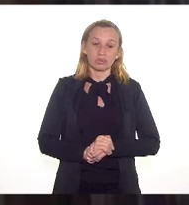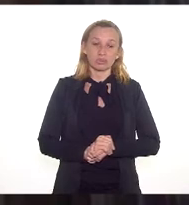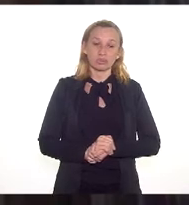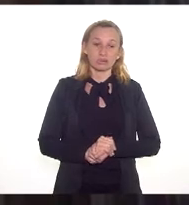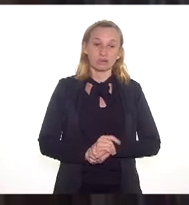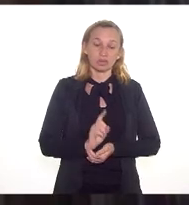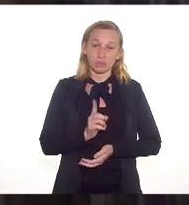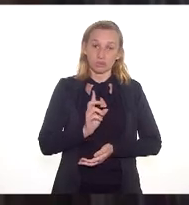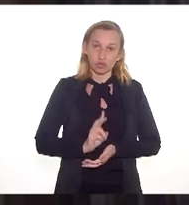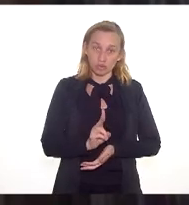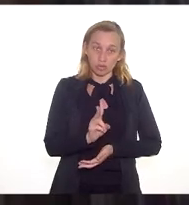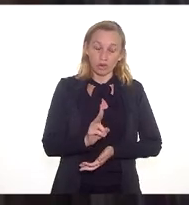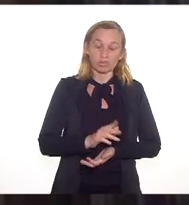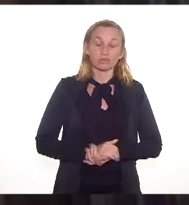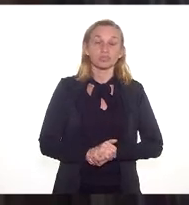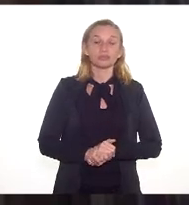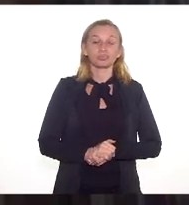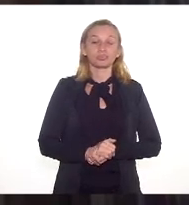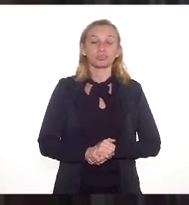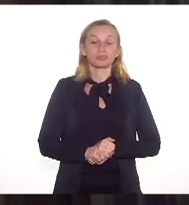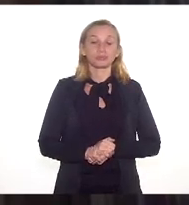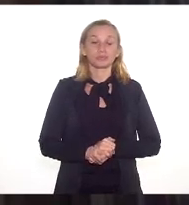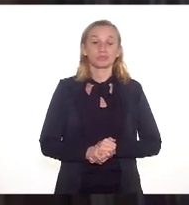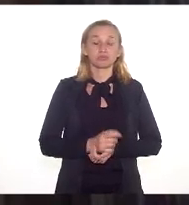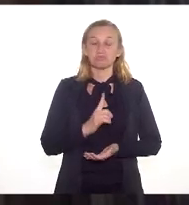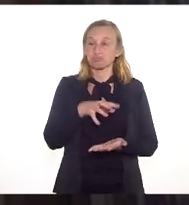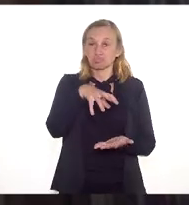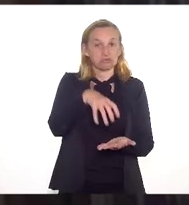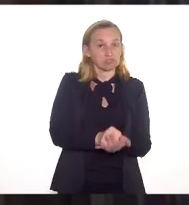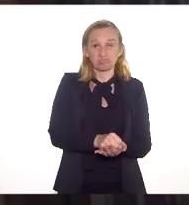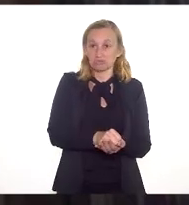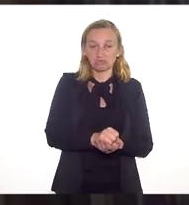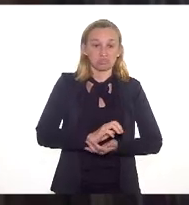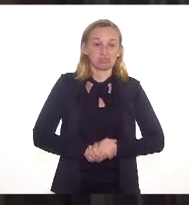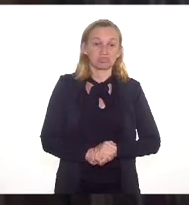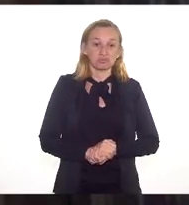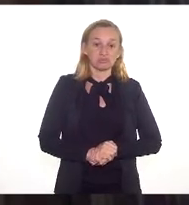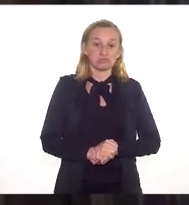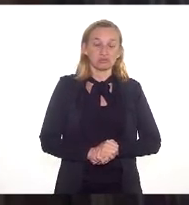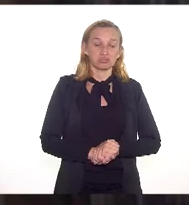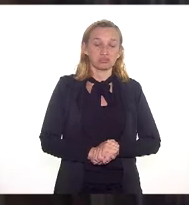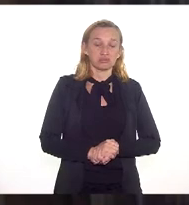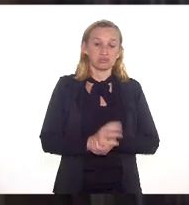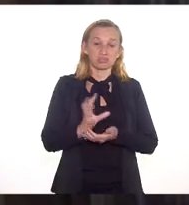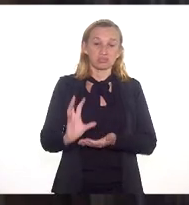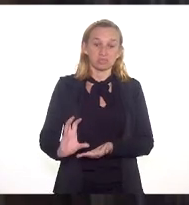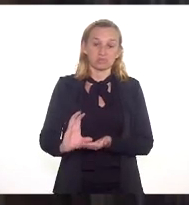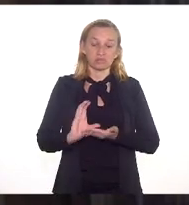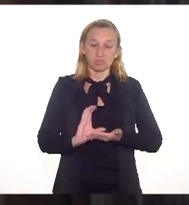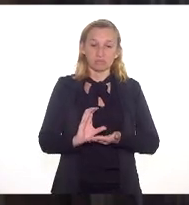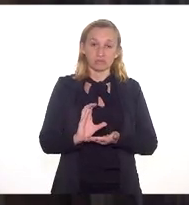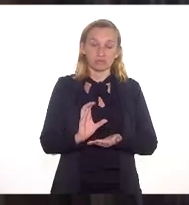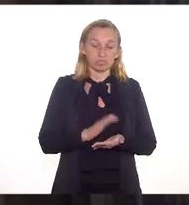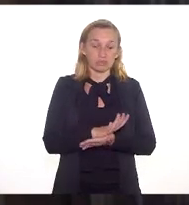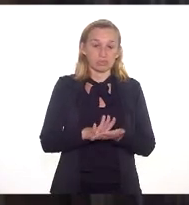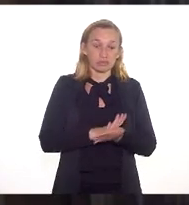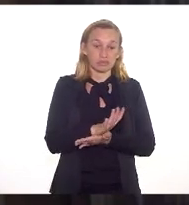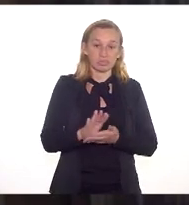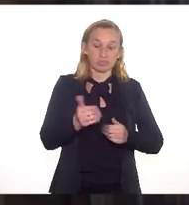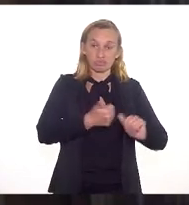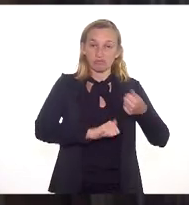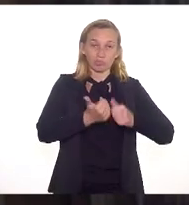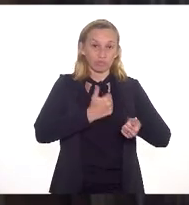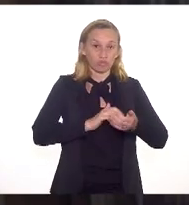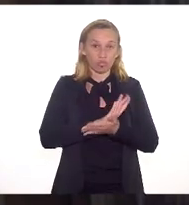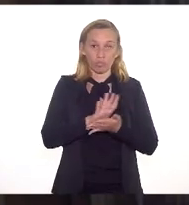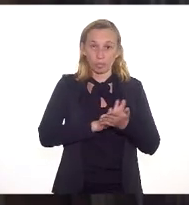descontinuado, né? Sem registro, sem fornecimento adequado de insumos e sem uma avaliação.